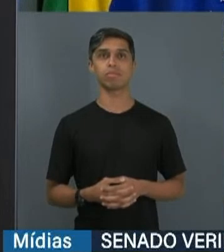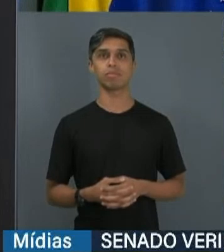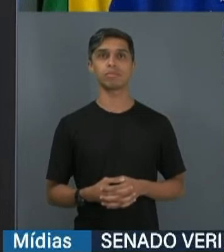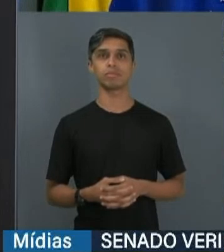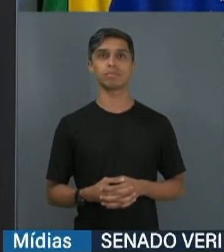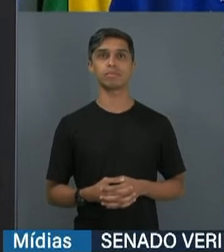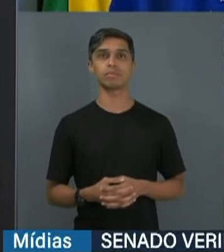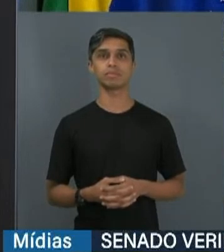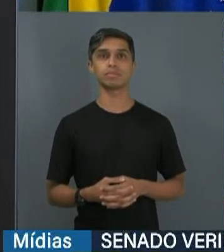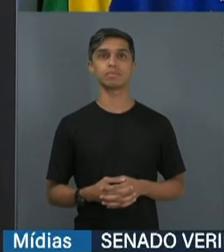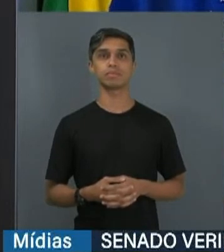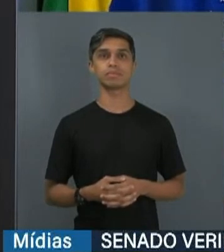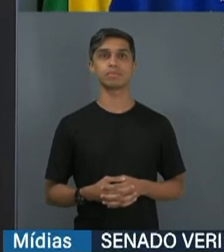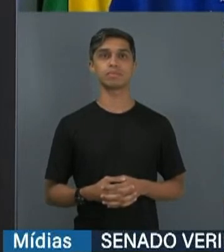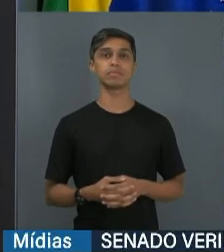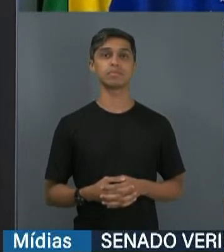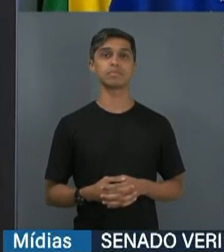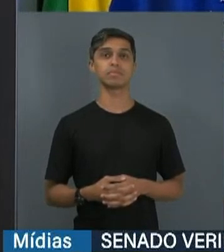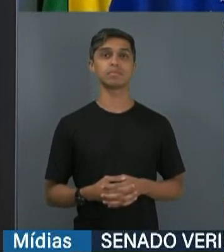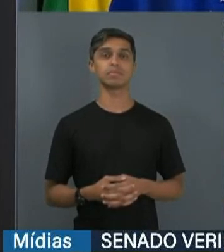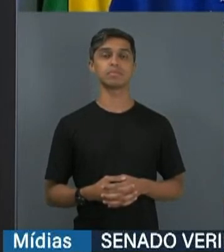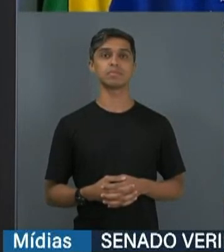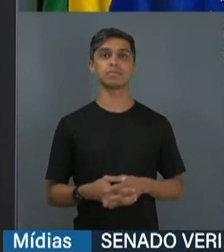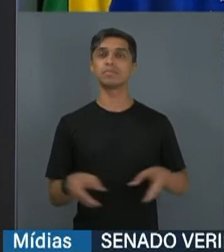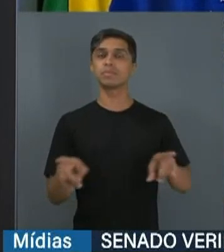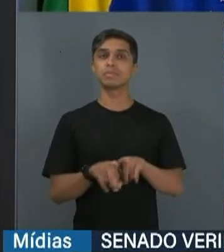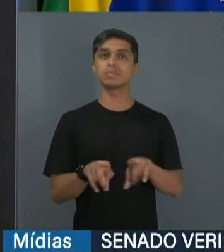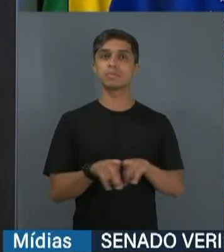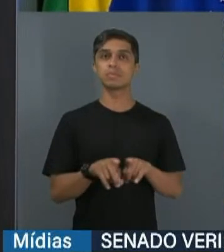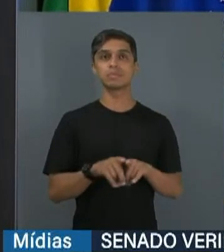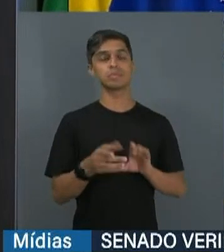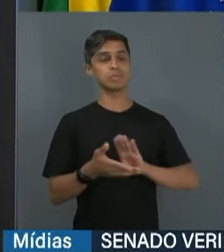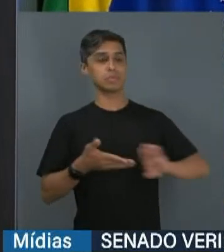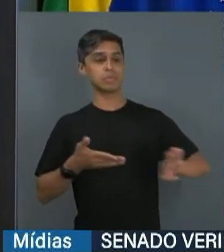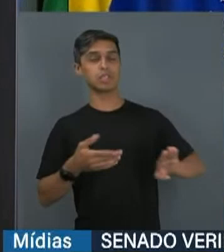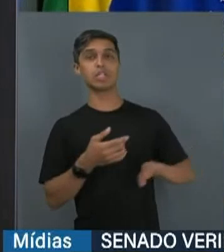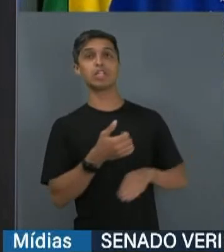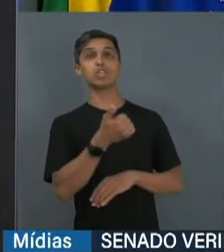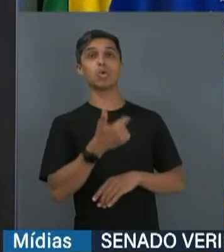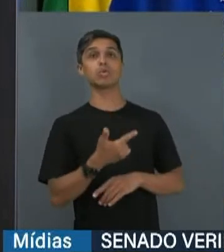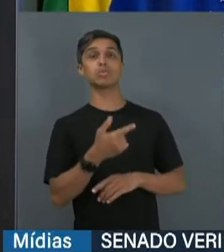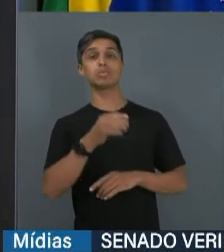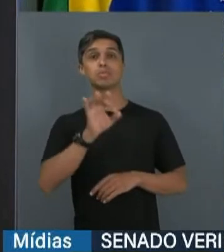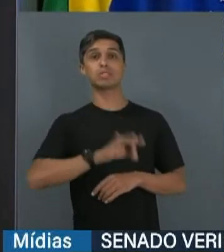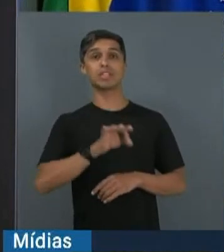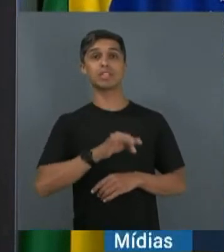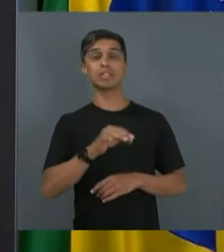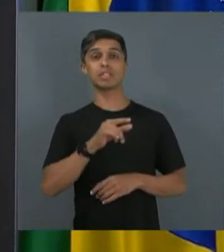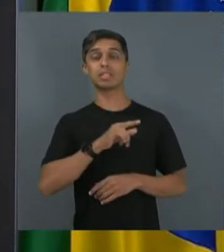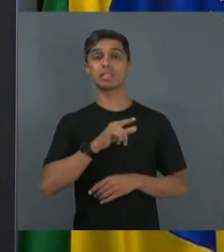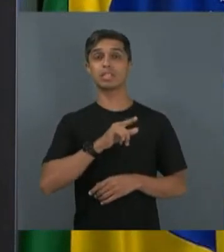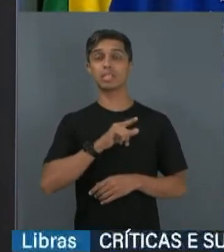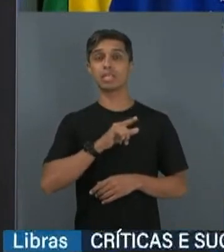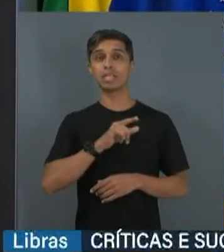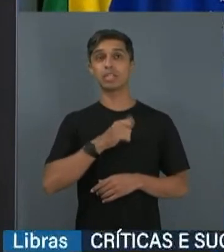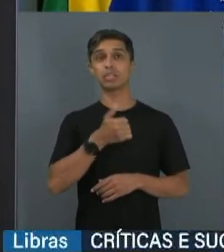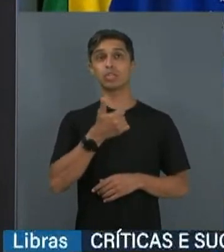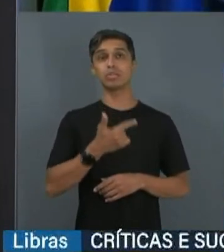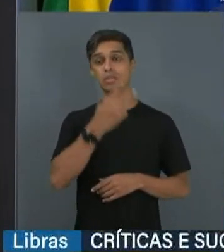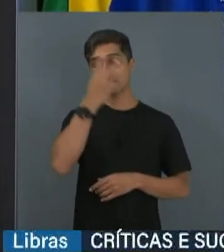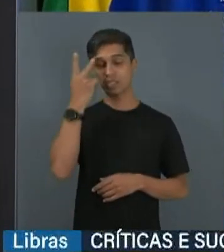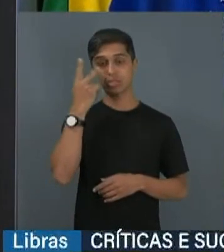É de afastar mais ainda. Eles estão com 12% de aprovação. O STF tem 12% de aprovação,